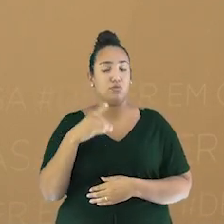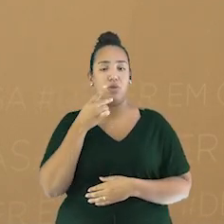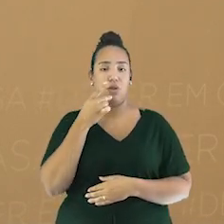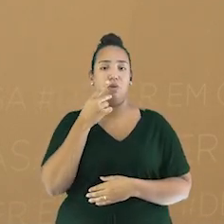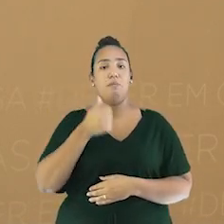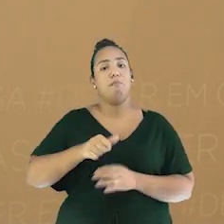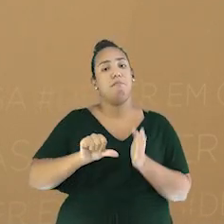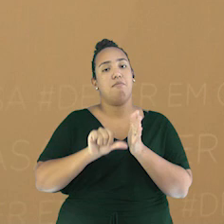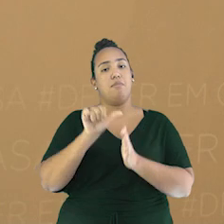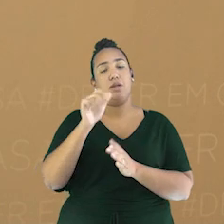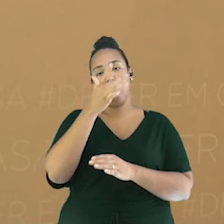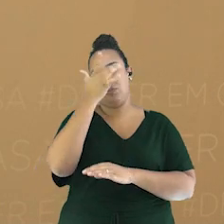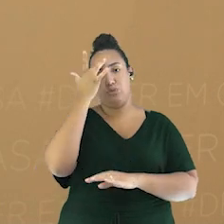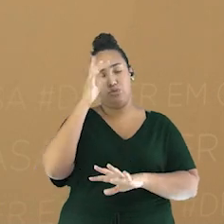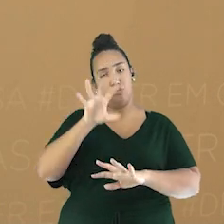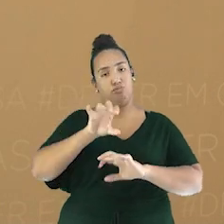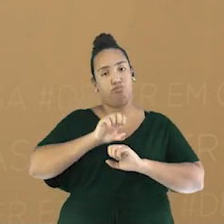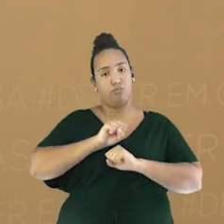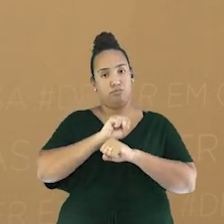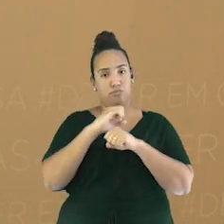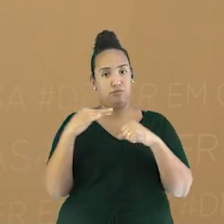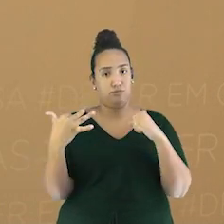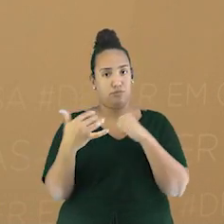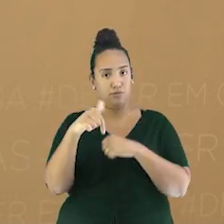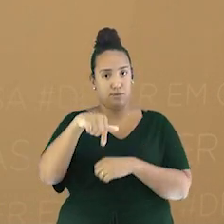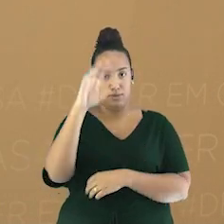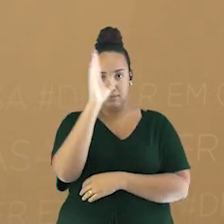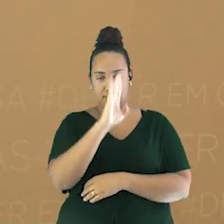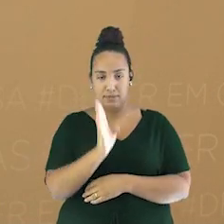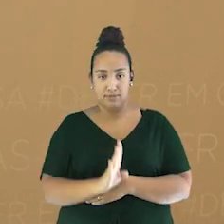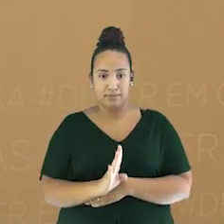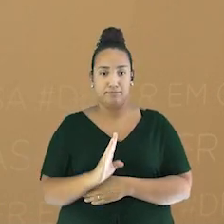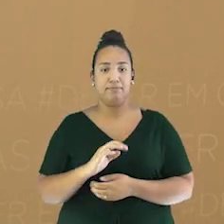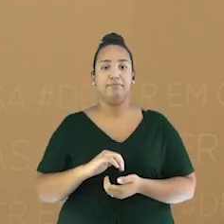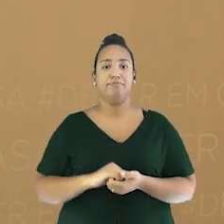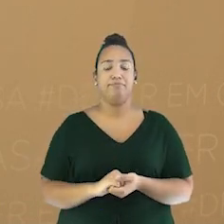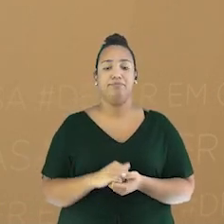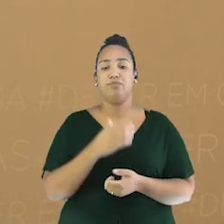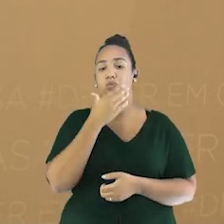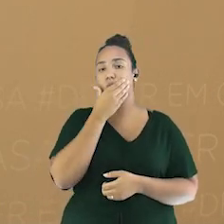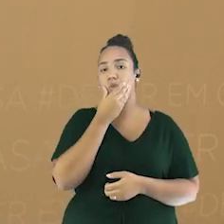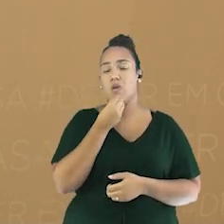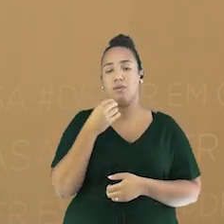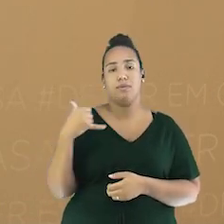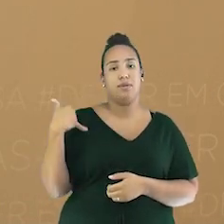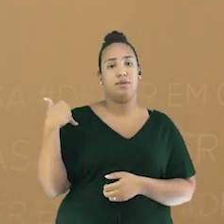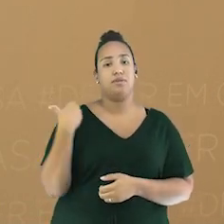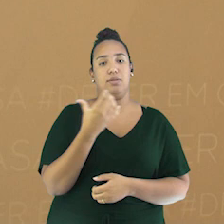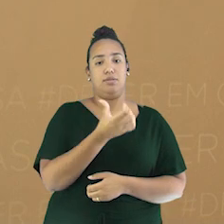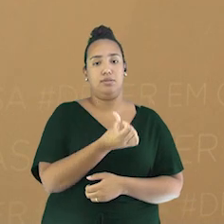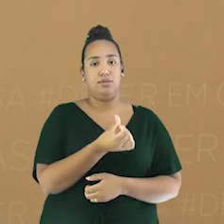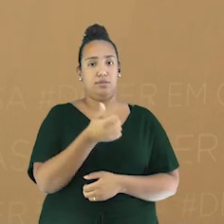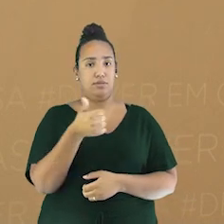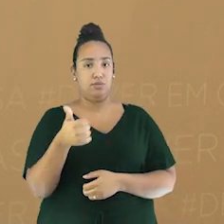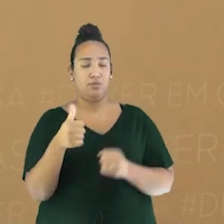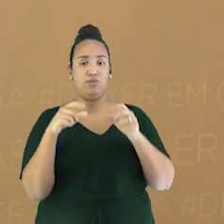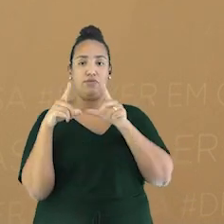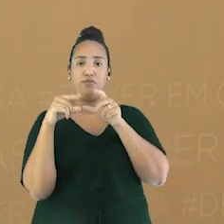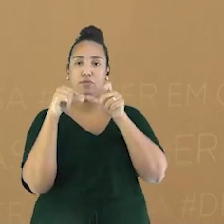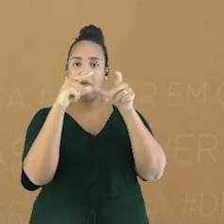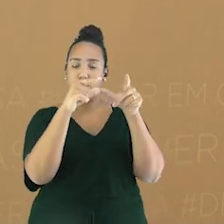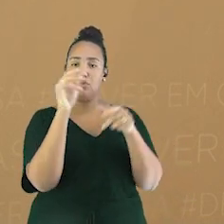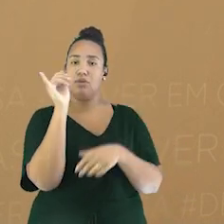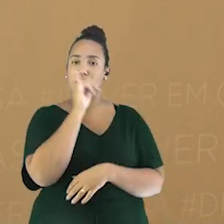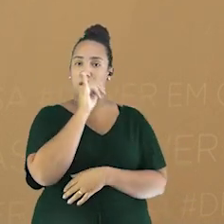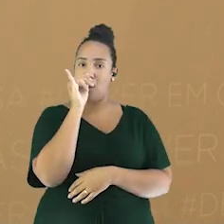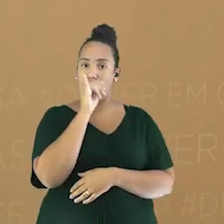primeiro caso de Covid-19 no Brasil. Um homem de 61 anos que esteve em viagem na Itália no